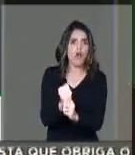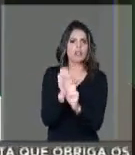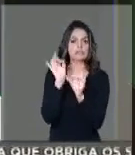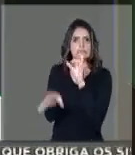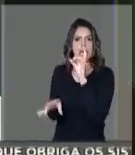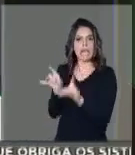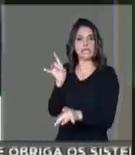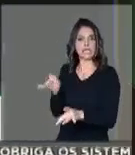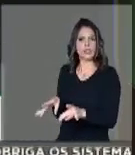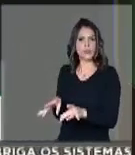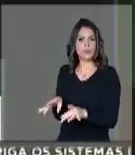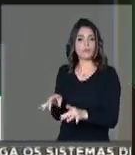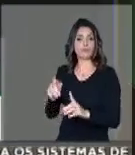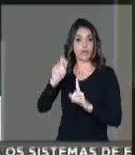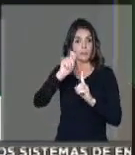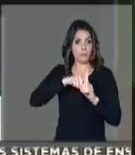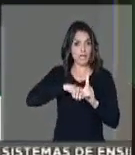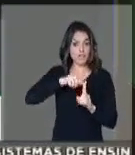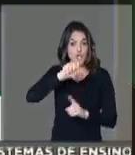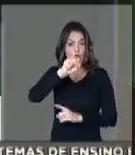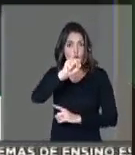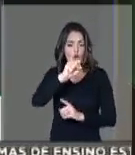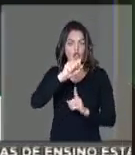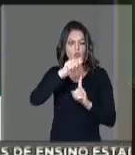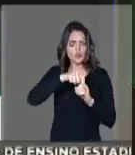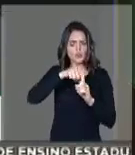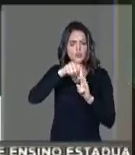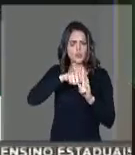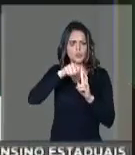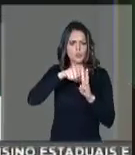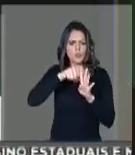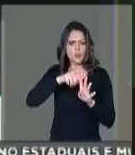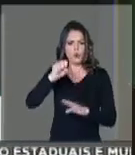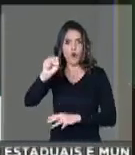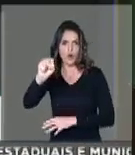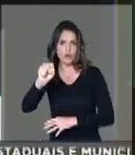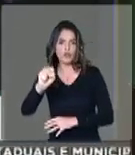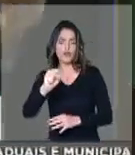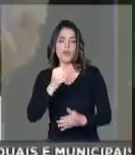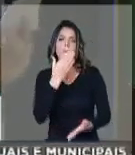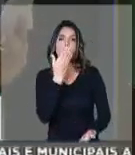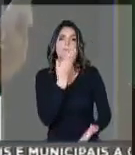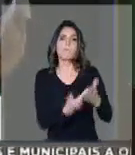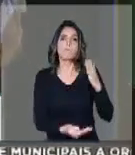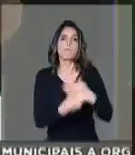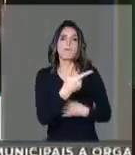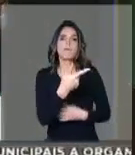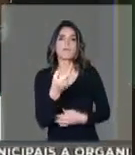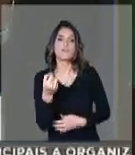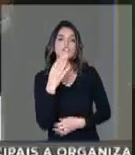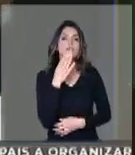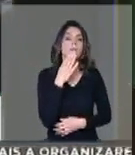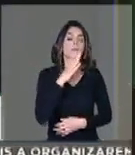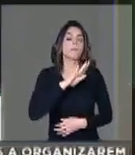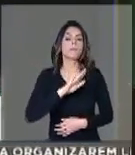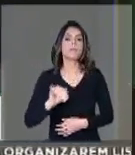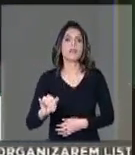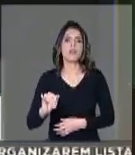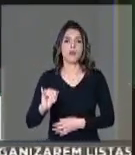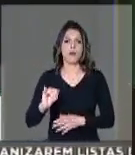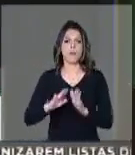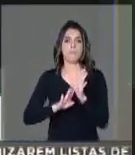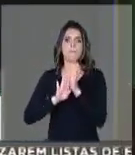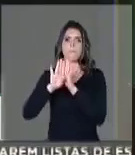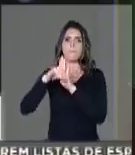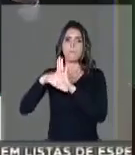últimos 8 meses, quase 20 bilhões de perda na Bolsa de São Paulo, Bolsa